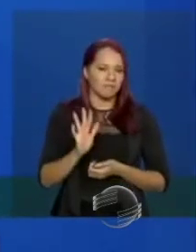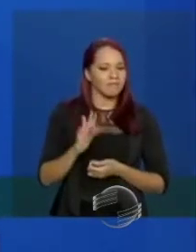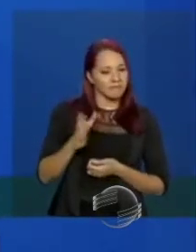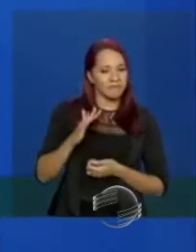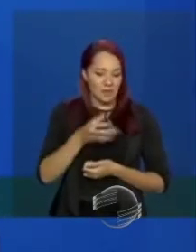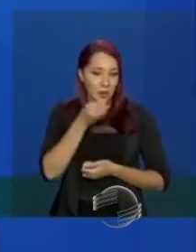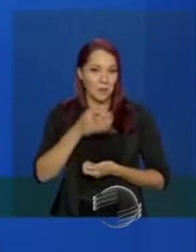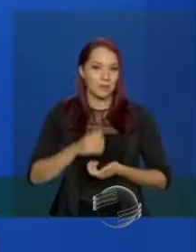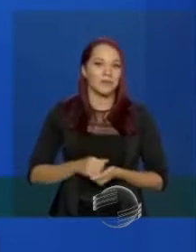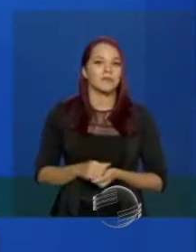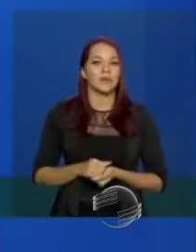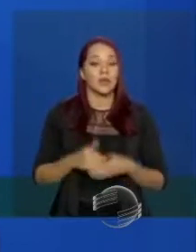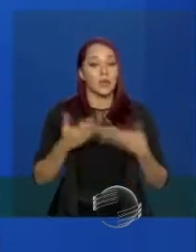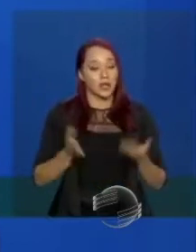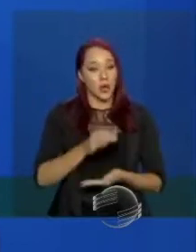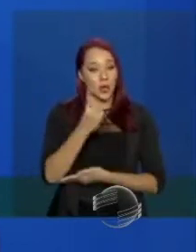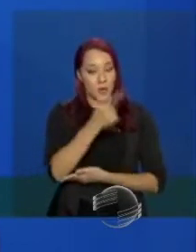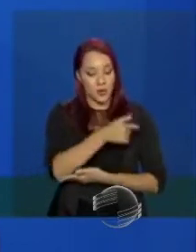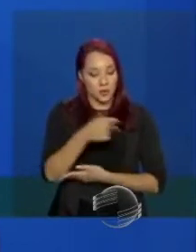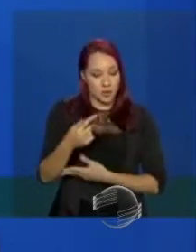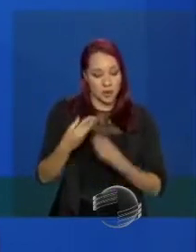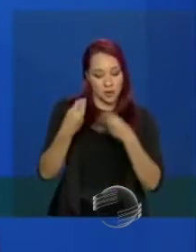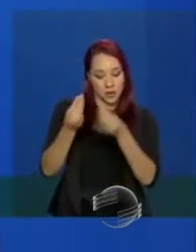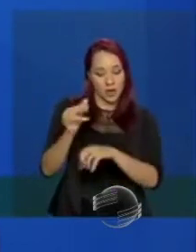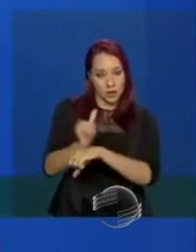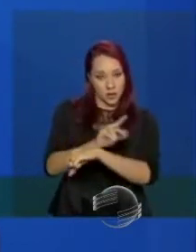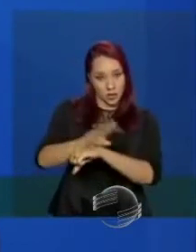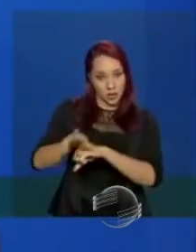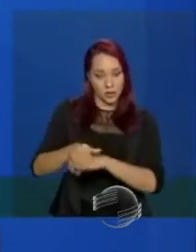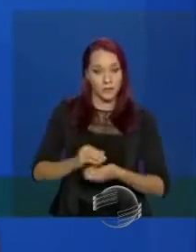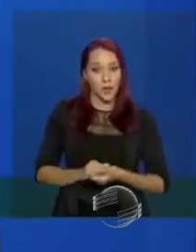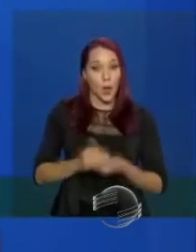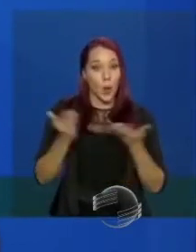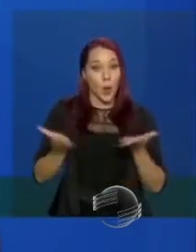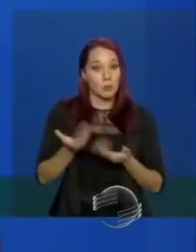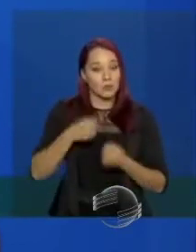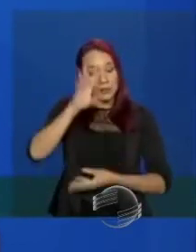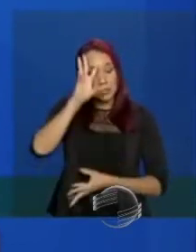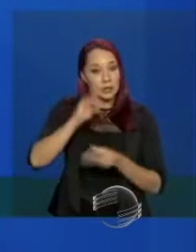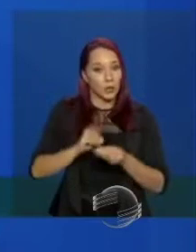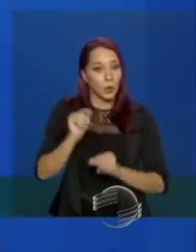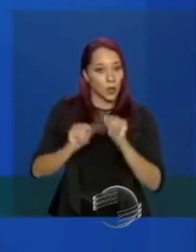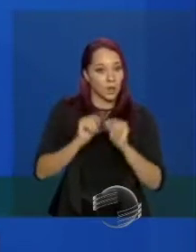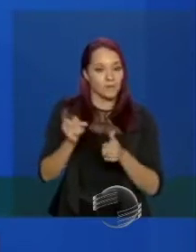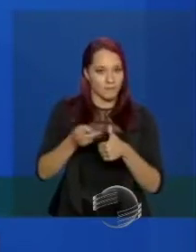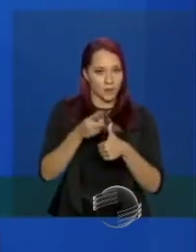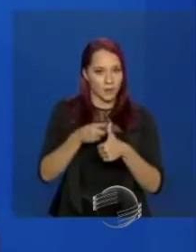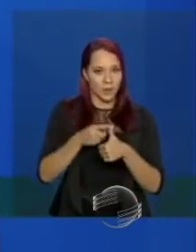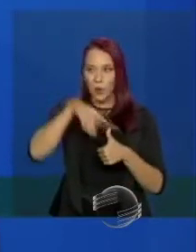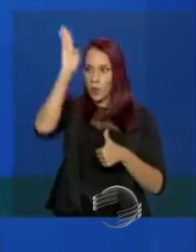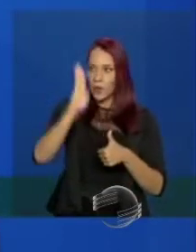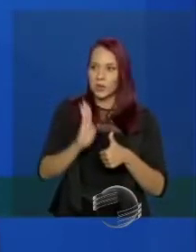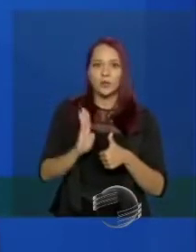razoável. Então, em uma semana a gente entrega a diretriz. O que é que acontece hoje? A gente tem que entender. Primeira coisa, o